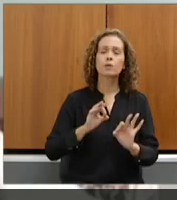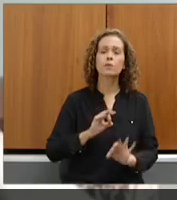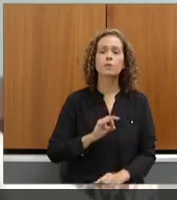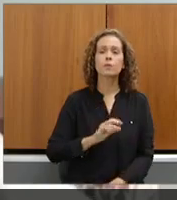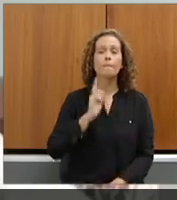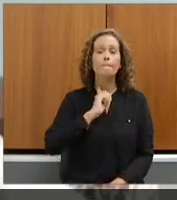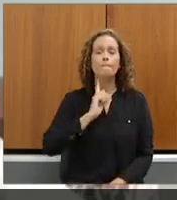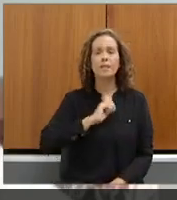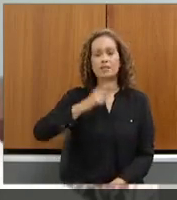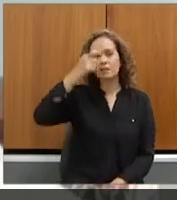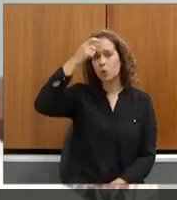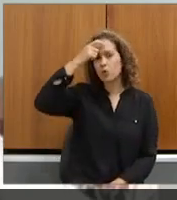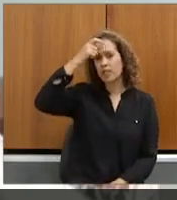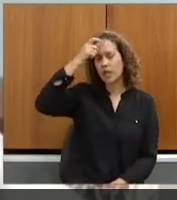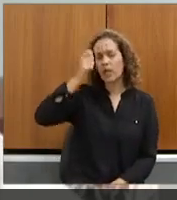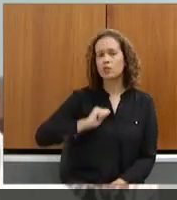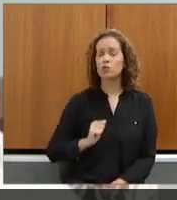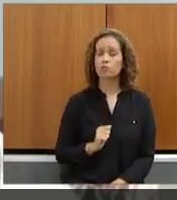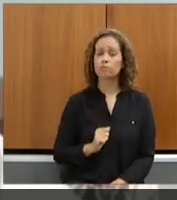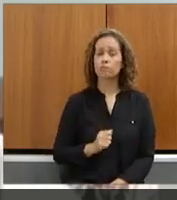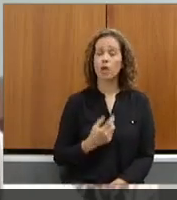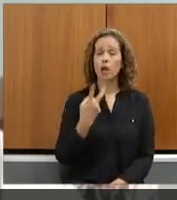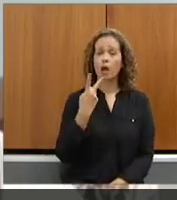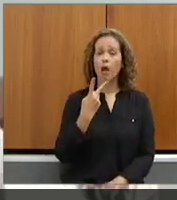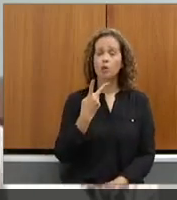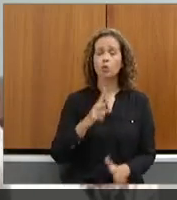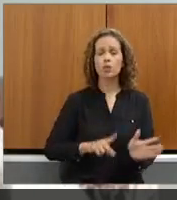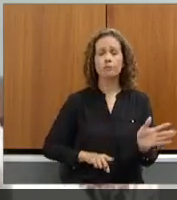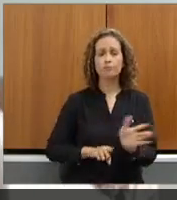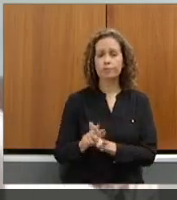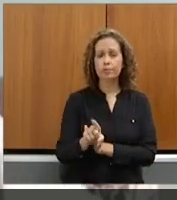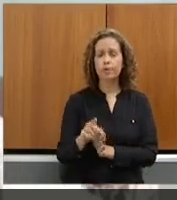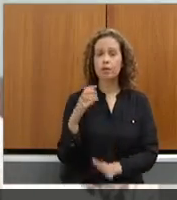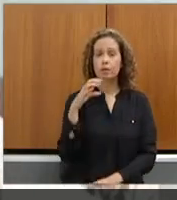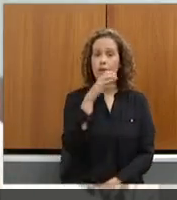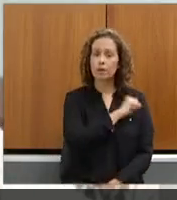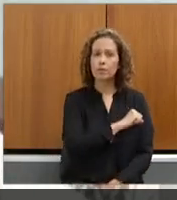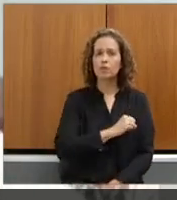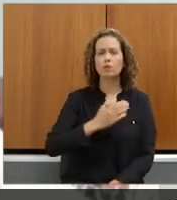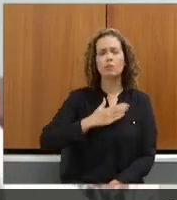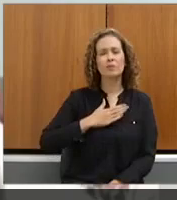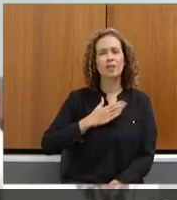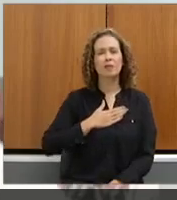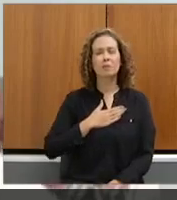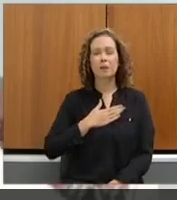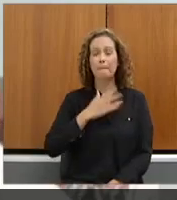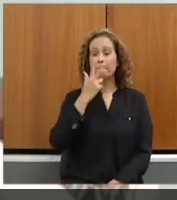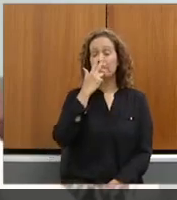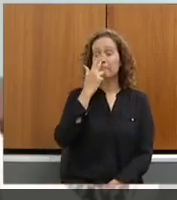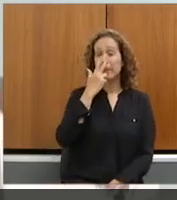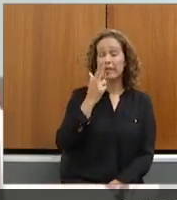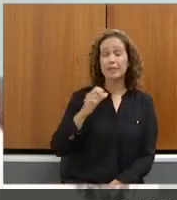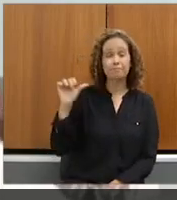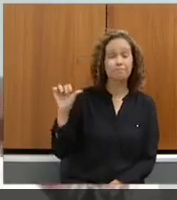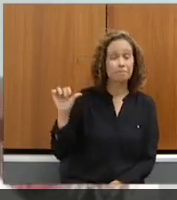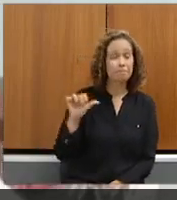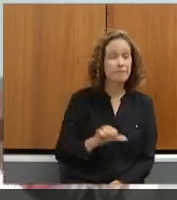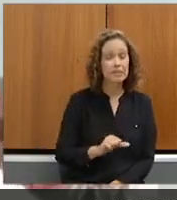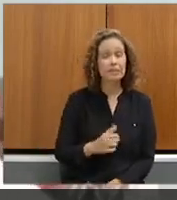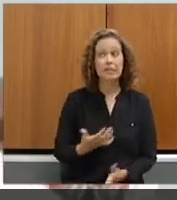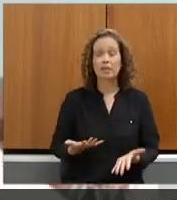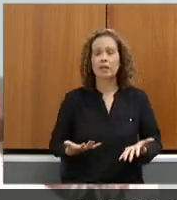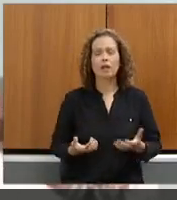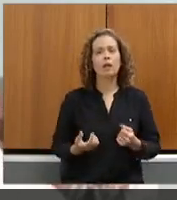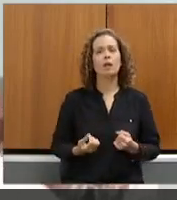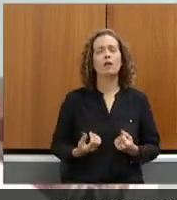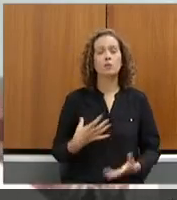conscientes e eu queria fazer duas questões rapidamente É lógico que para mim aparece que a situação tá incontrolável é a sensação que às vezes